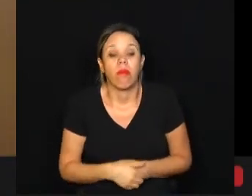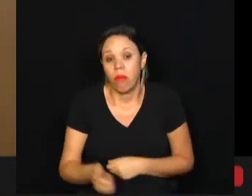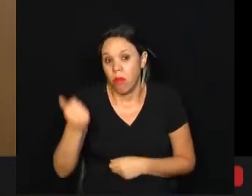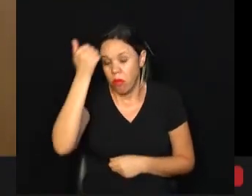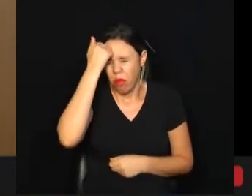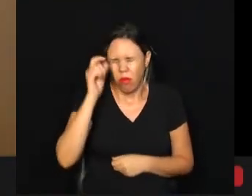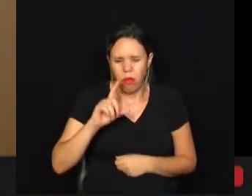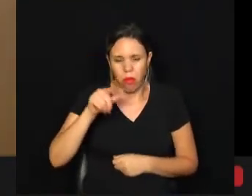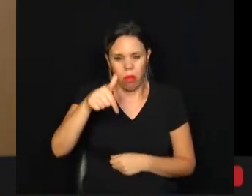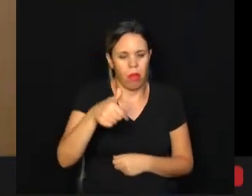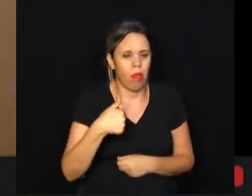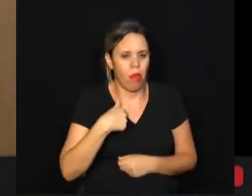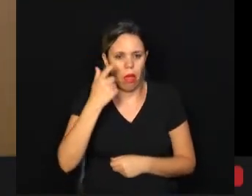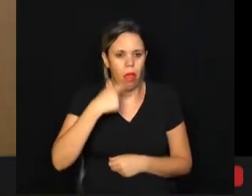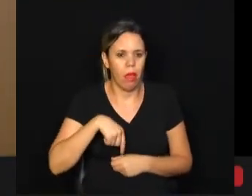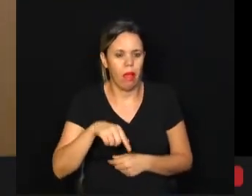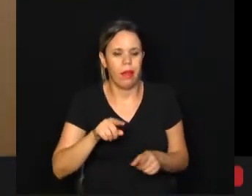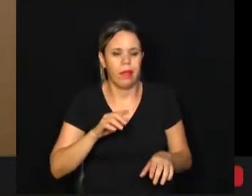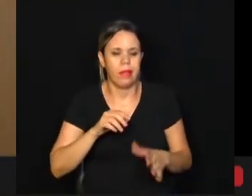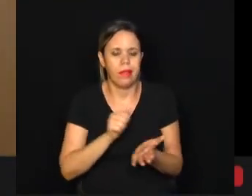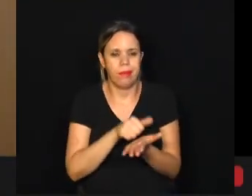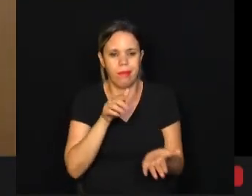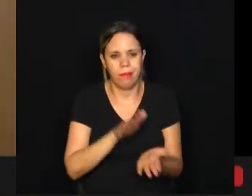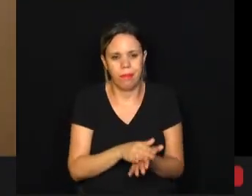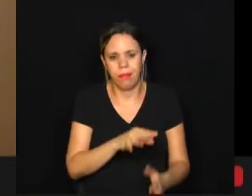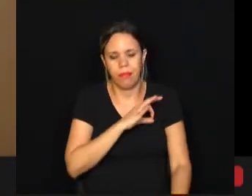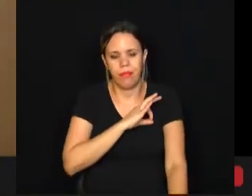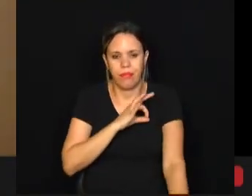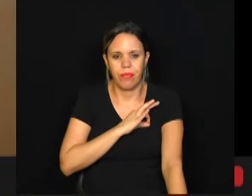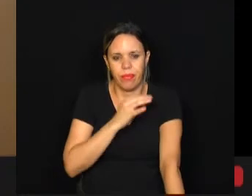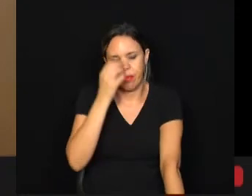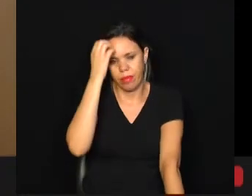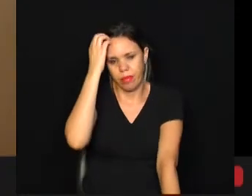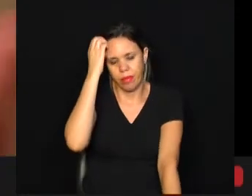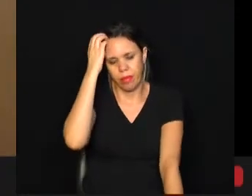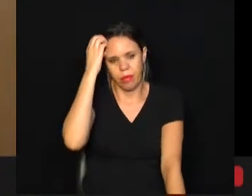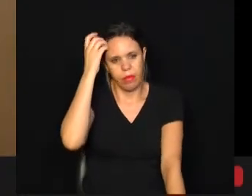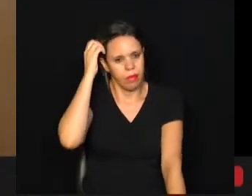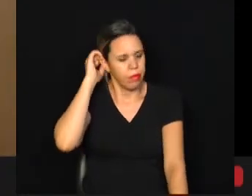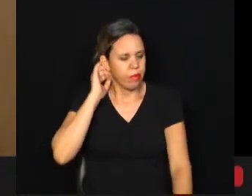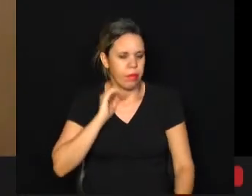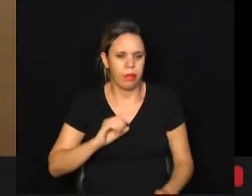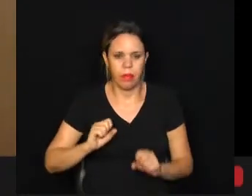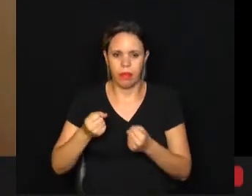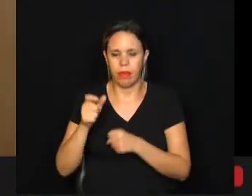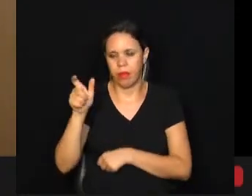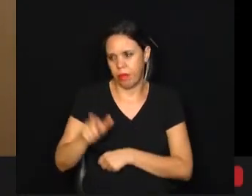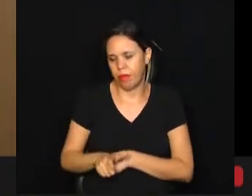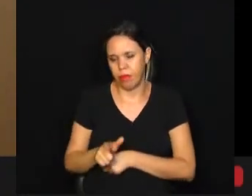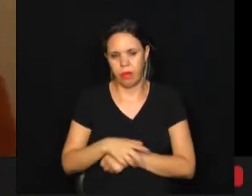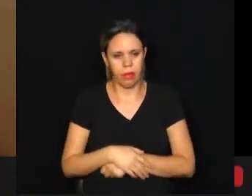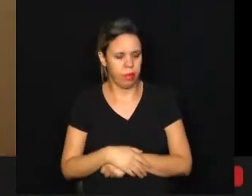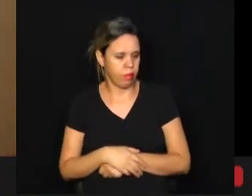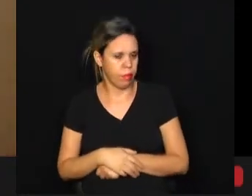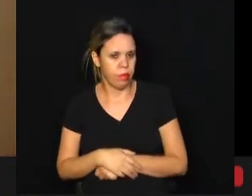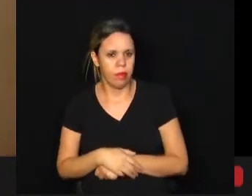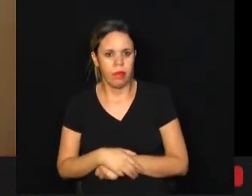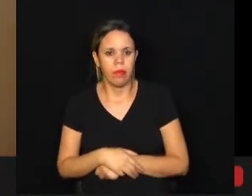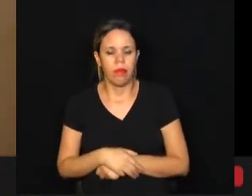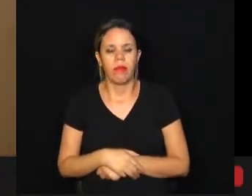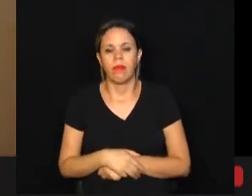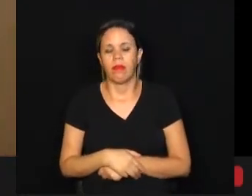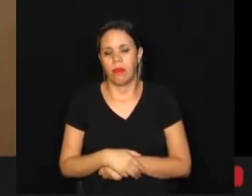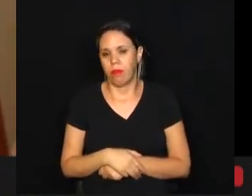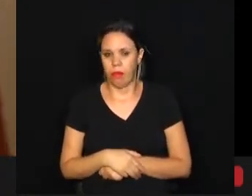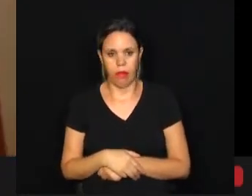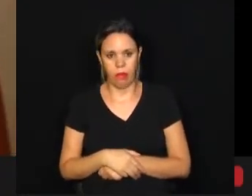depois. Eu mesma fui autuada uma vez por um policial, porque defendi uma pessoa que estava sendo